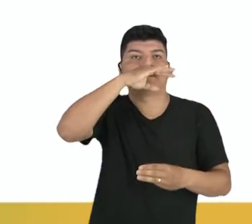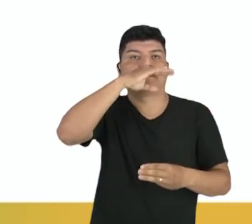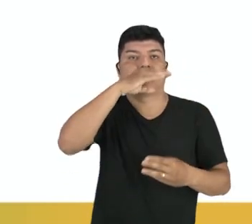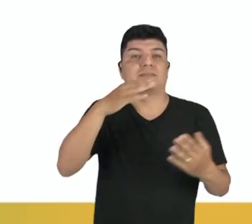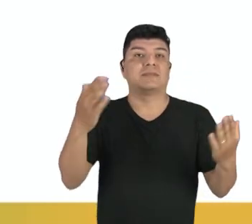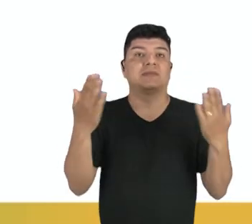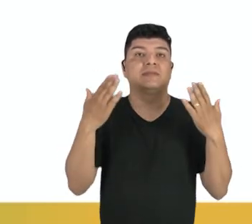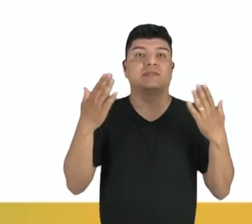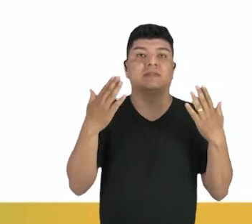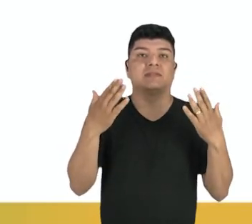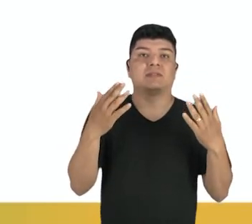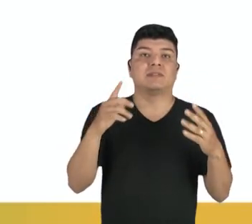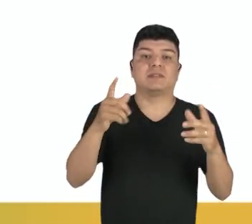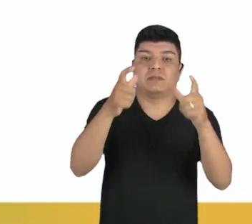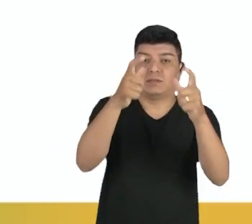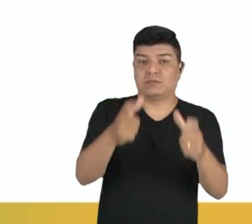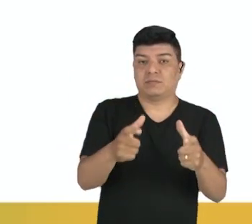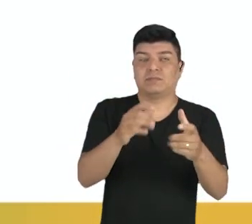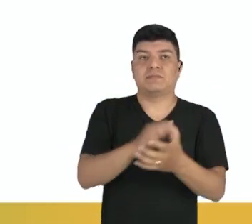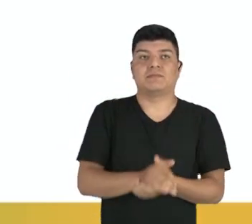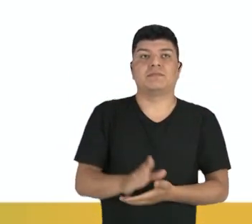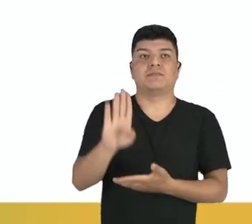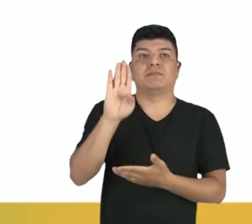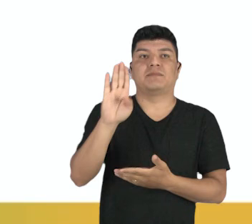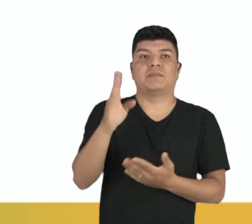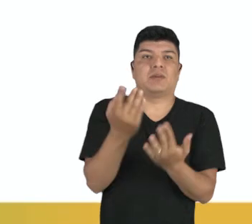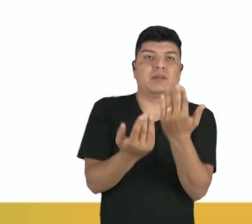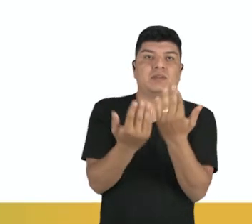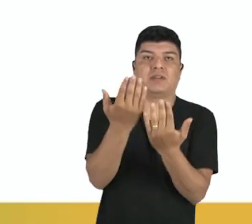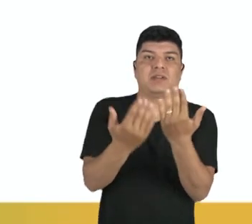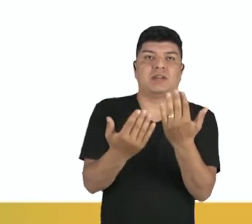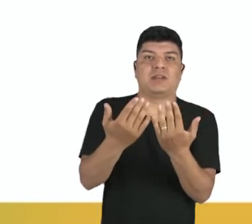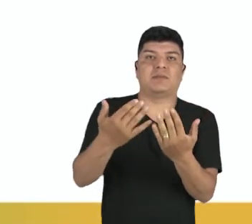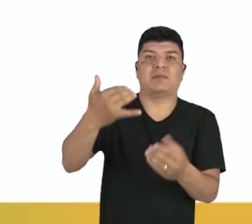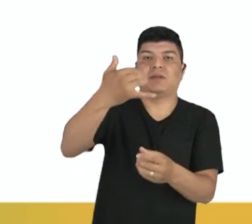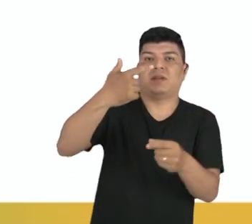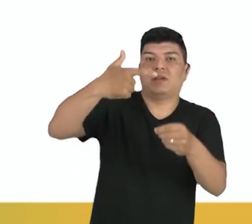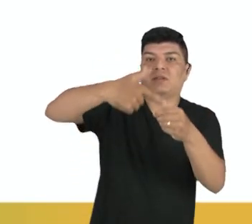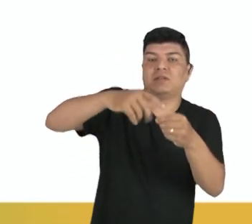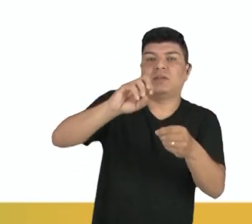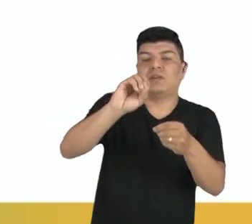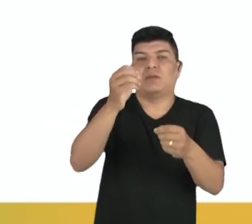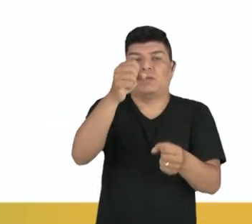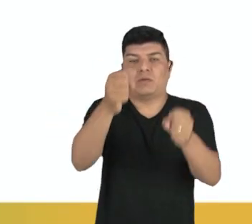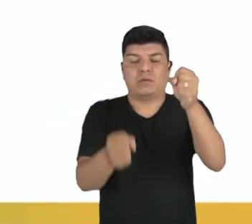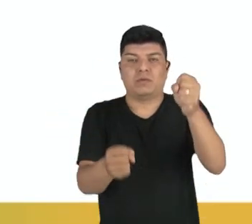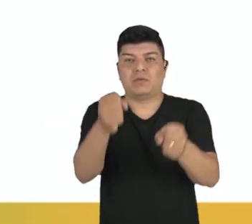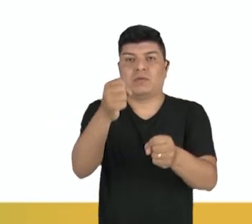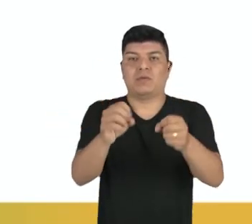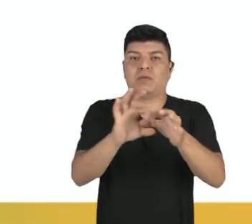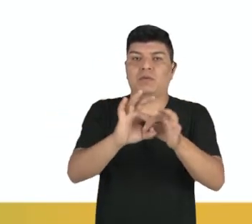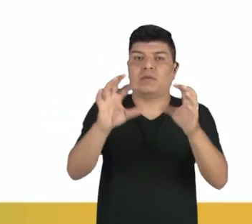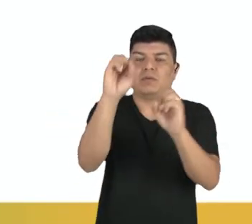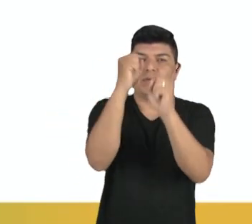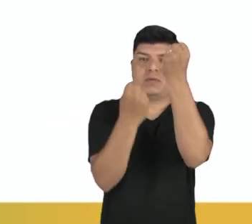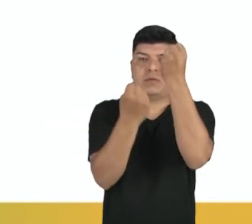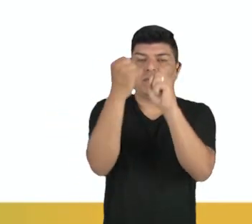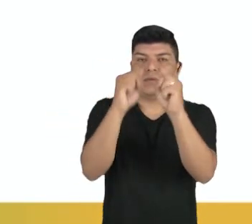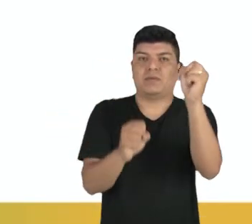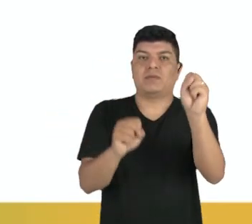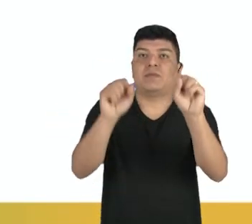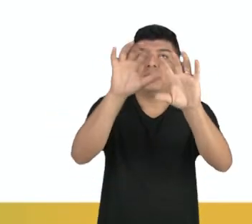que se instalam em uma determinada região. B, queima de combustíveis fósseis por automóveis e indústrias que lançam gases poluentes